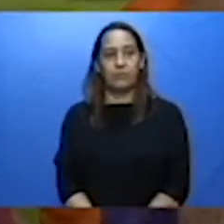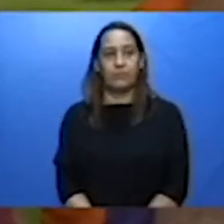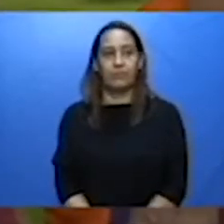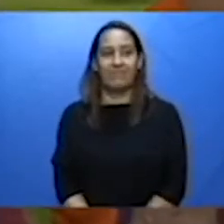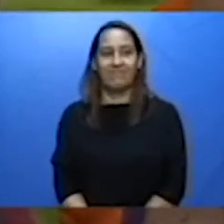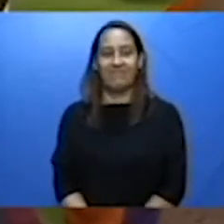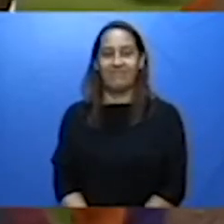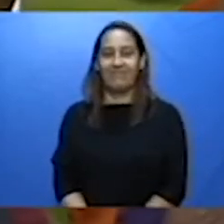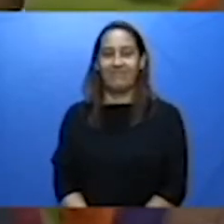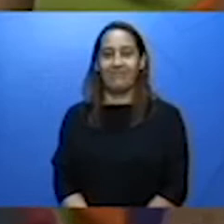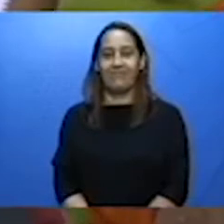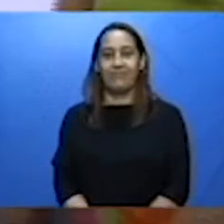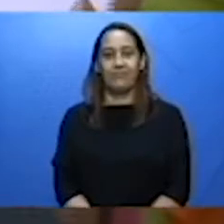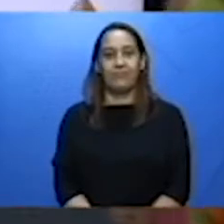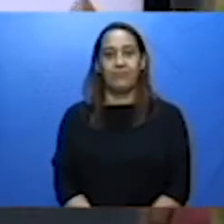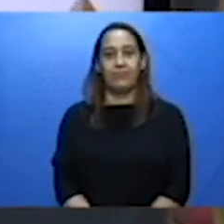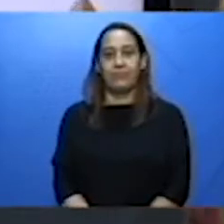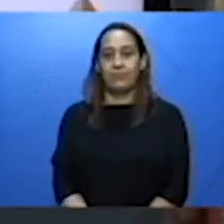bem facinha, né?